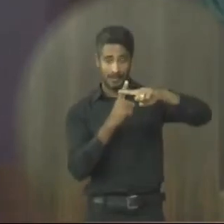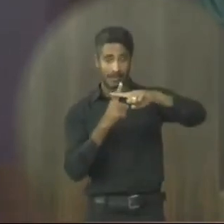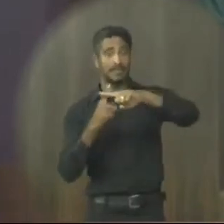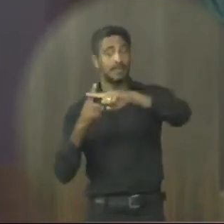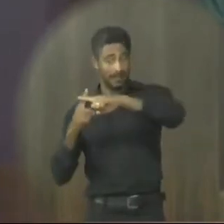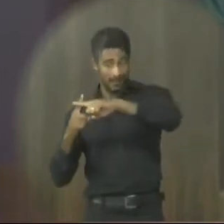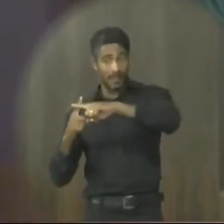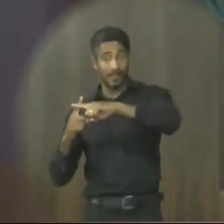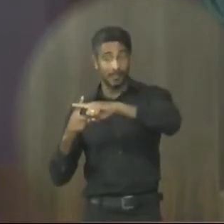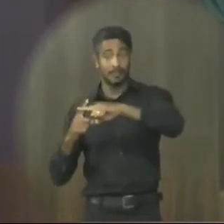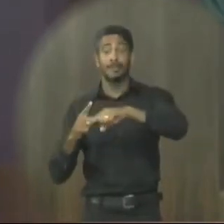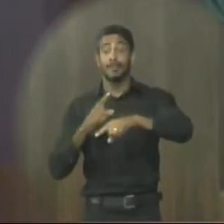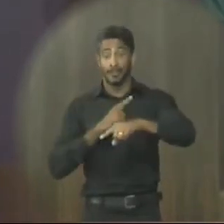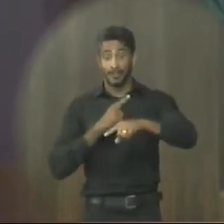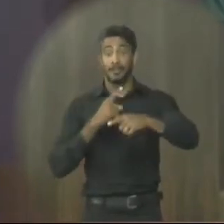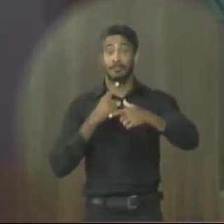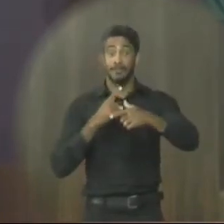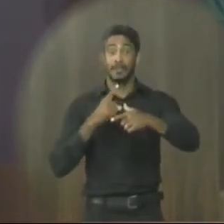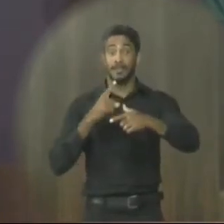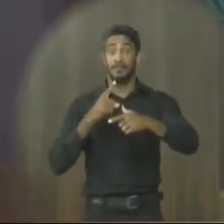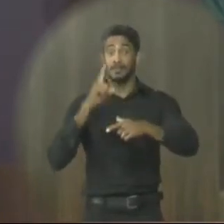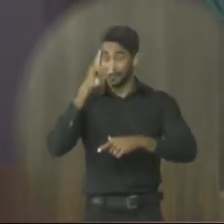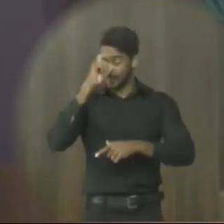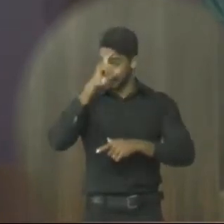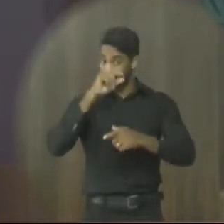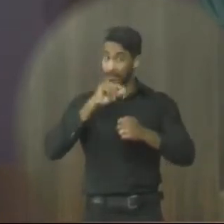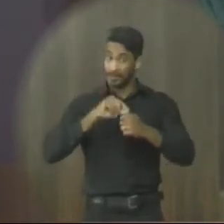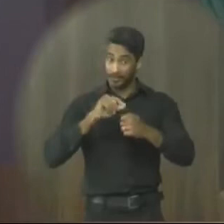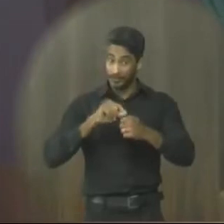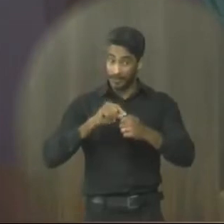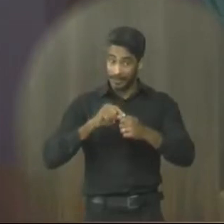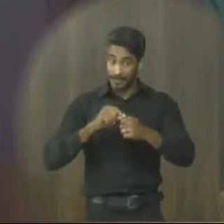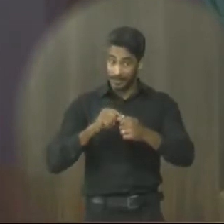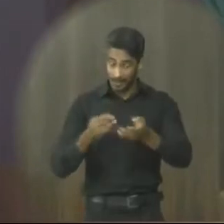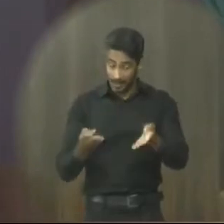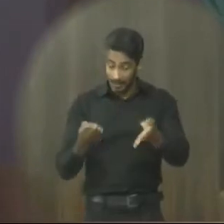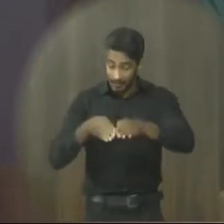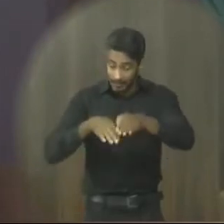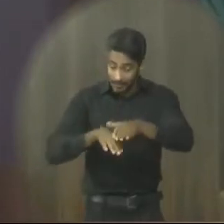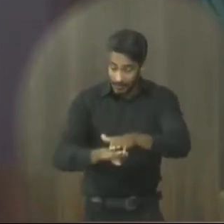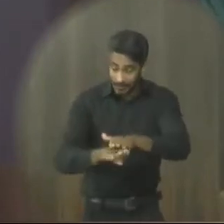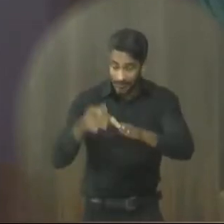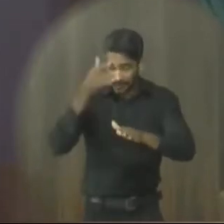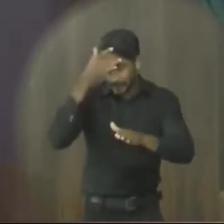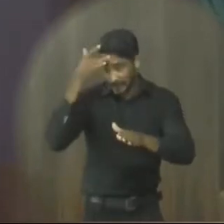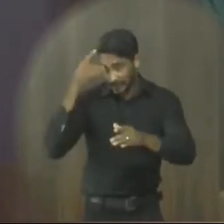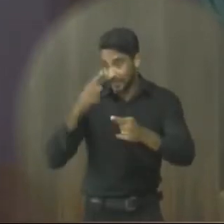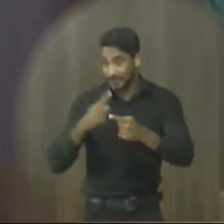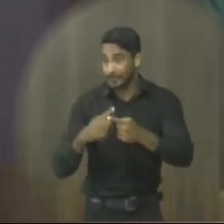dificuldade até de fazer sepultamento por causa da água, o lençol freático muito raso.